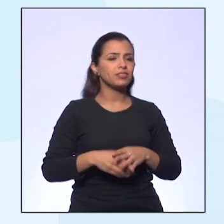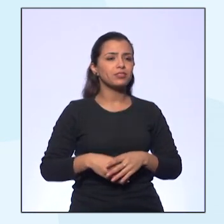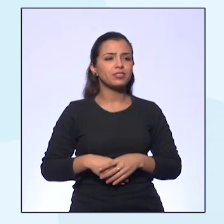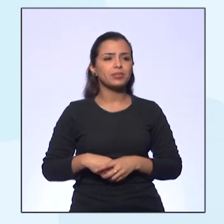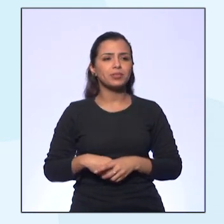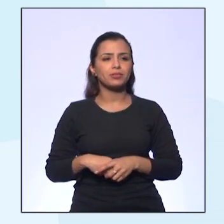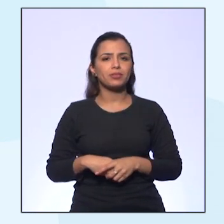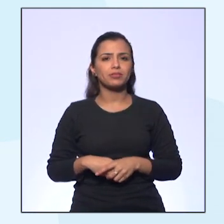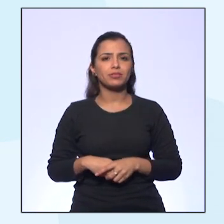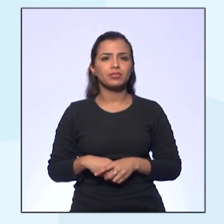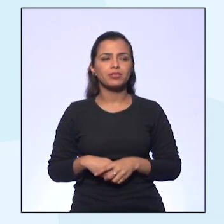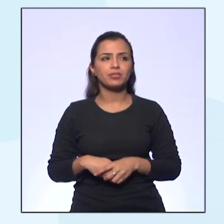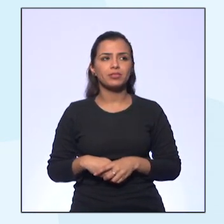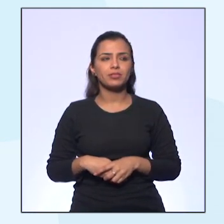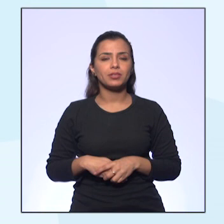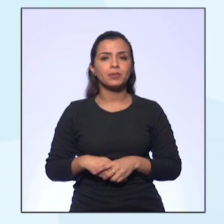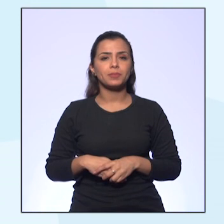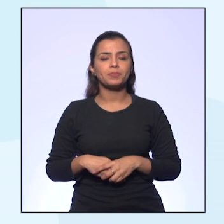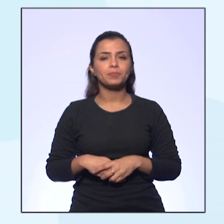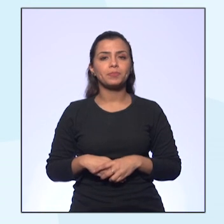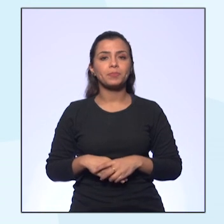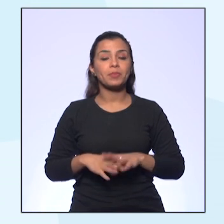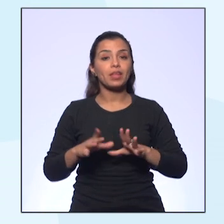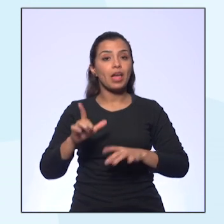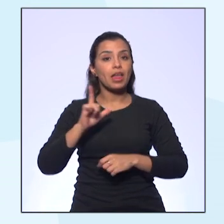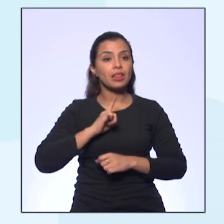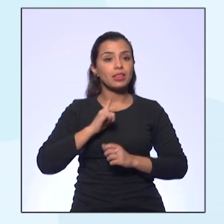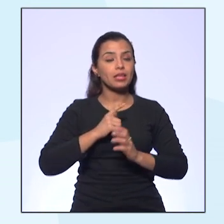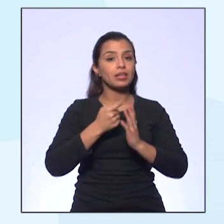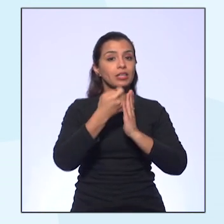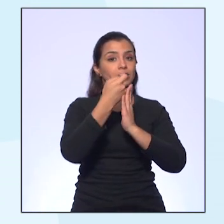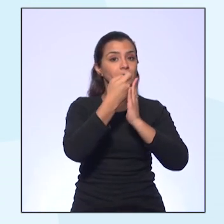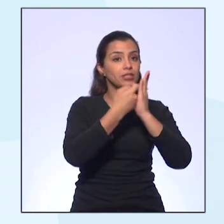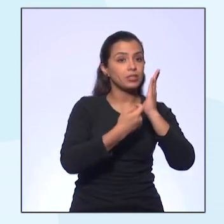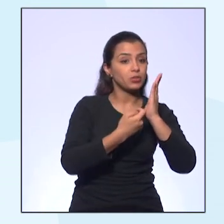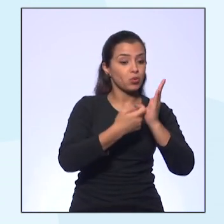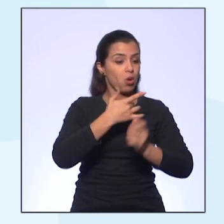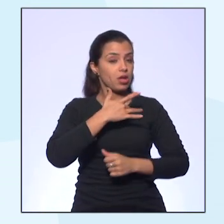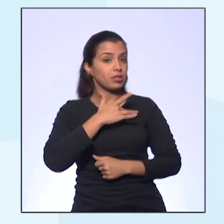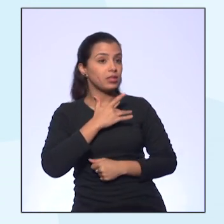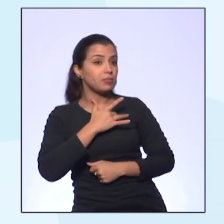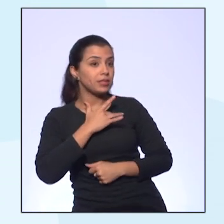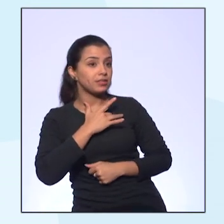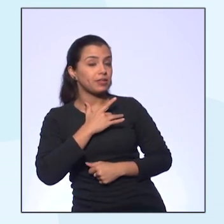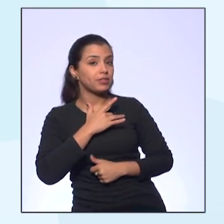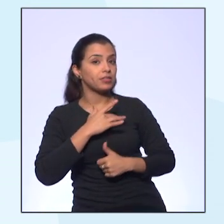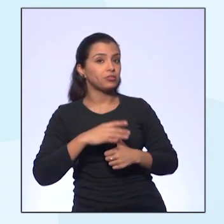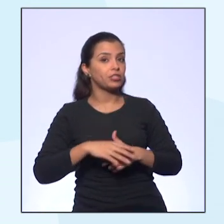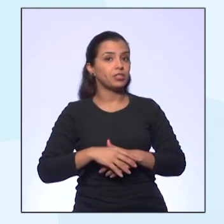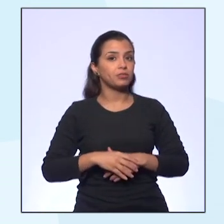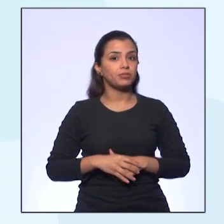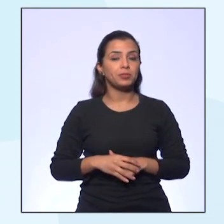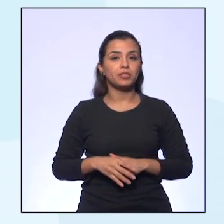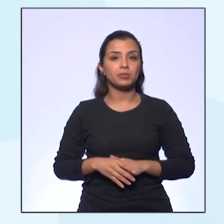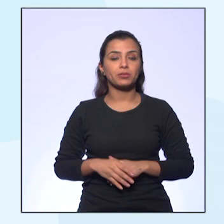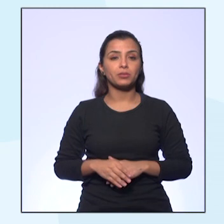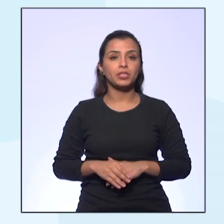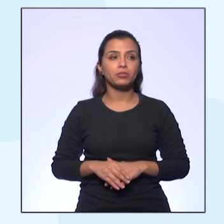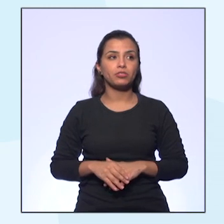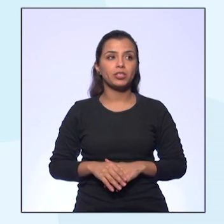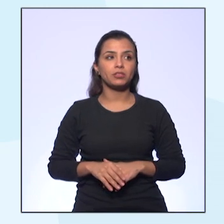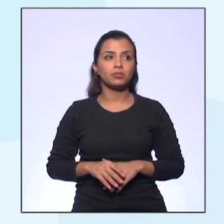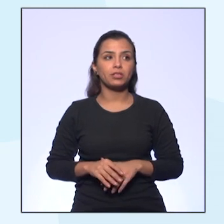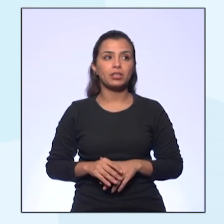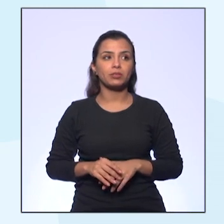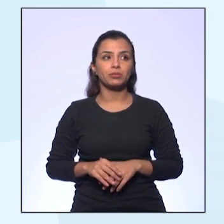de conhecimento, romantismo e o texto argumentativo. Eu acredito que nós vamos trabalhar os dois ao mesmo tempo. Exatamente, É isso que o professor